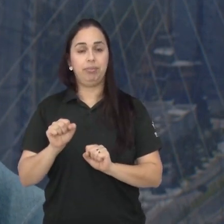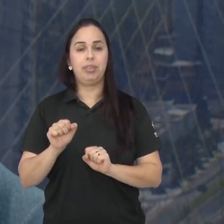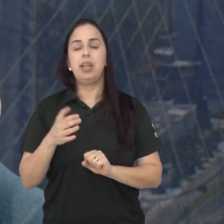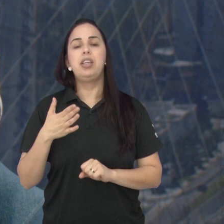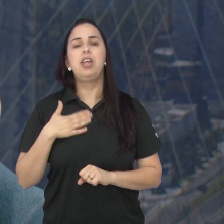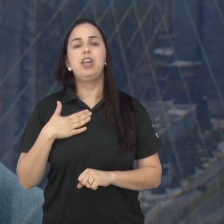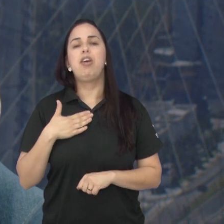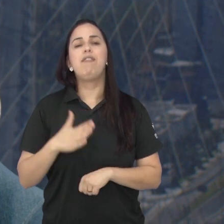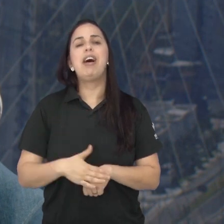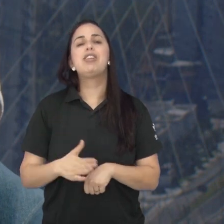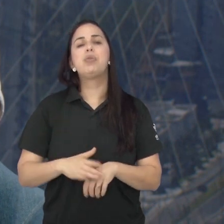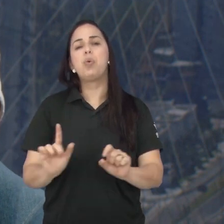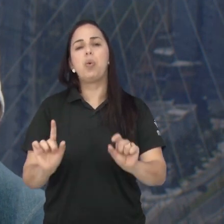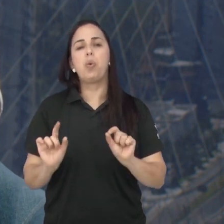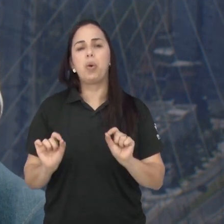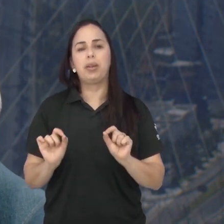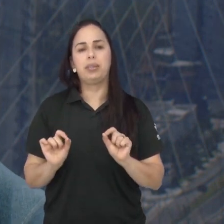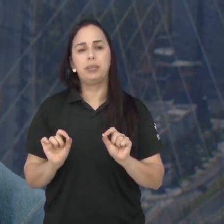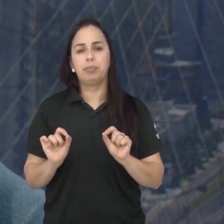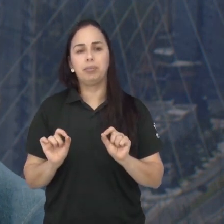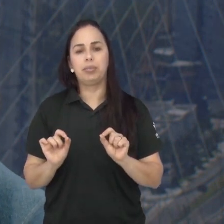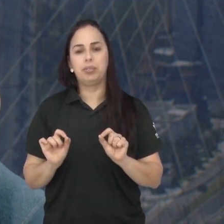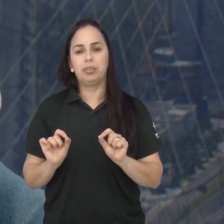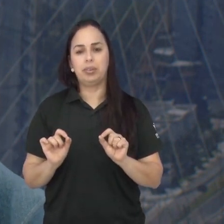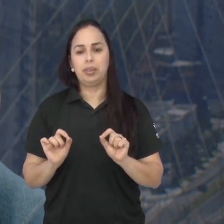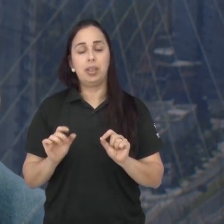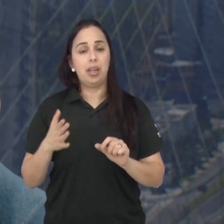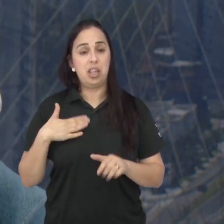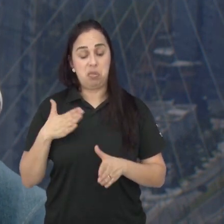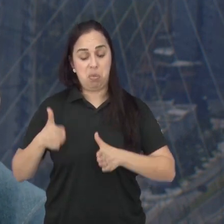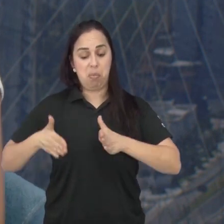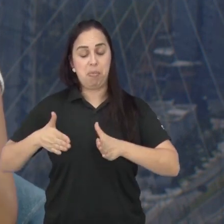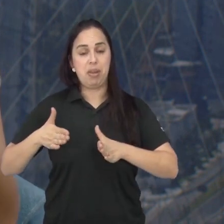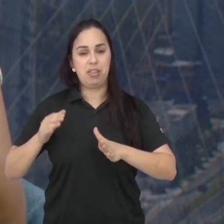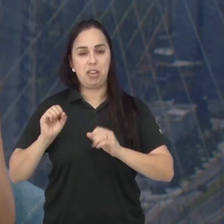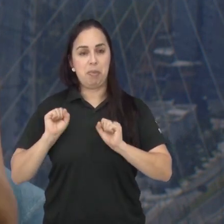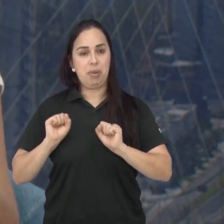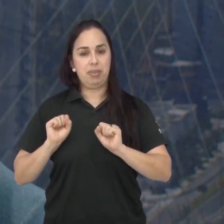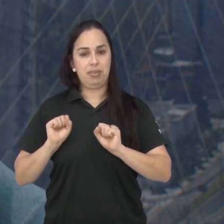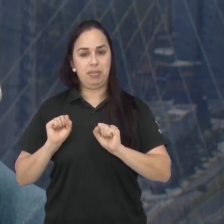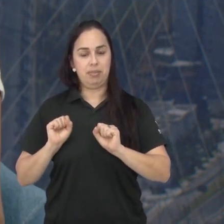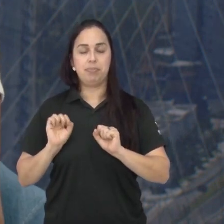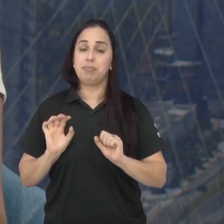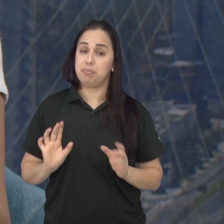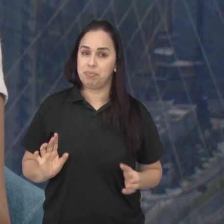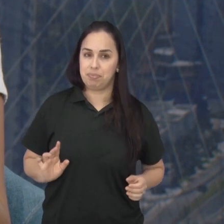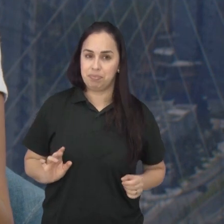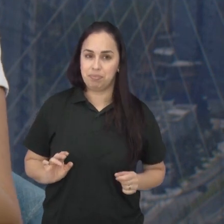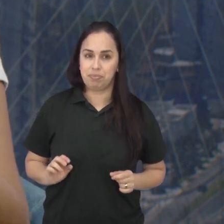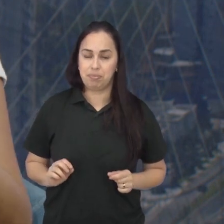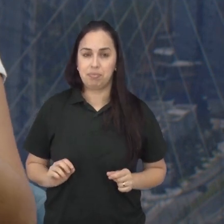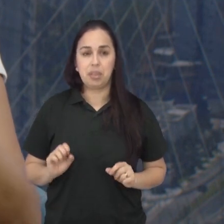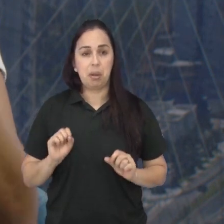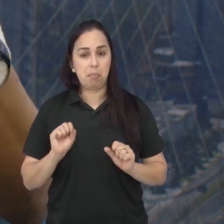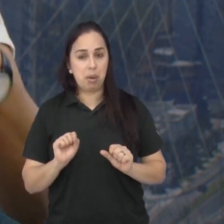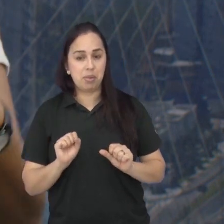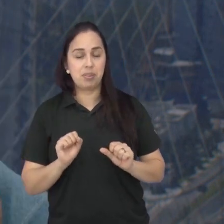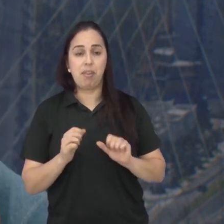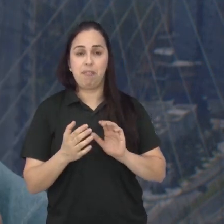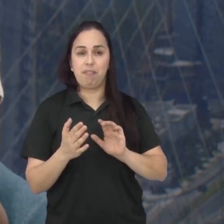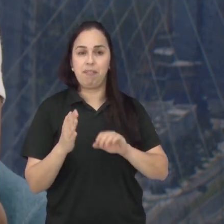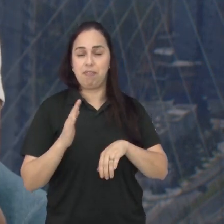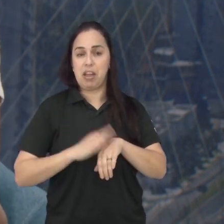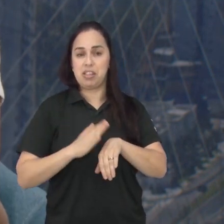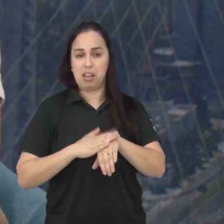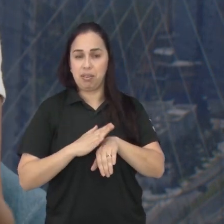faço com esse meu status de poder, esse meu momento, né? Porque o poder sempre é uma relação, né? Eu posso